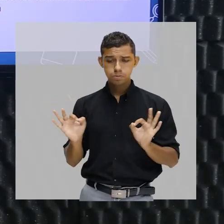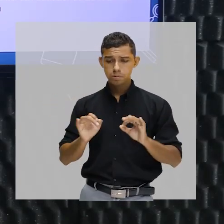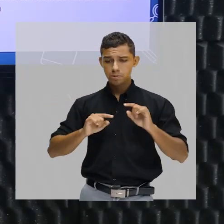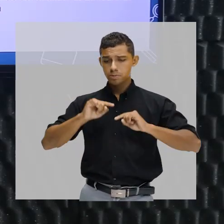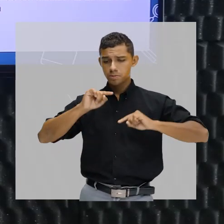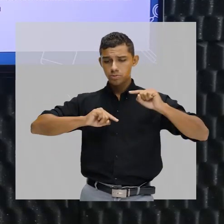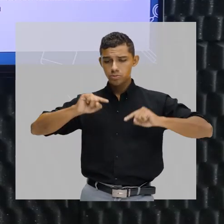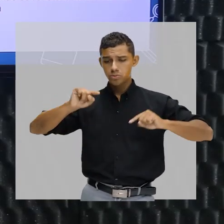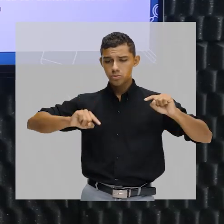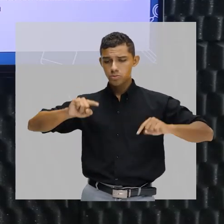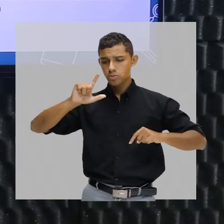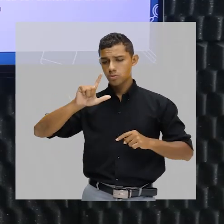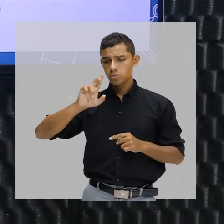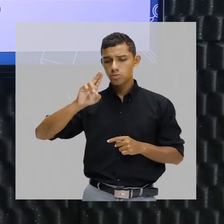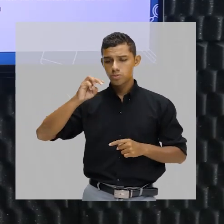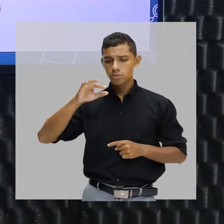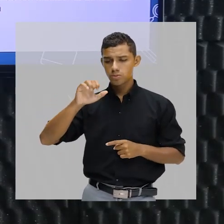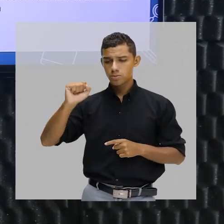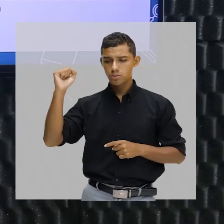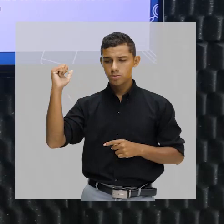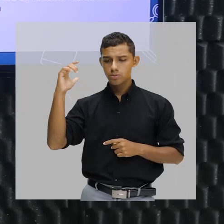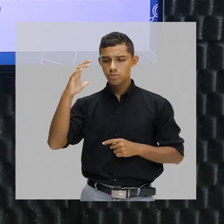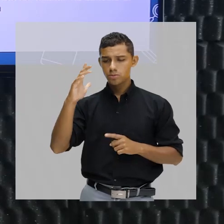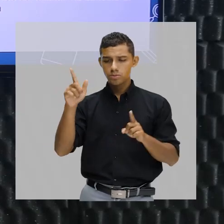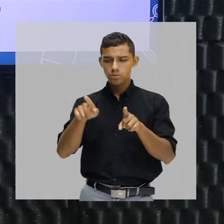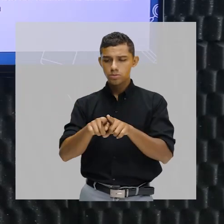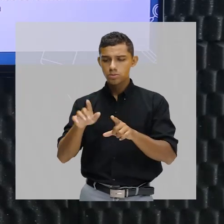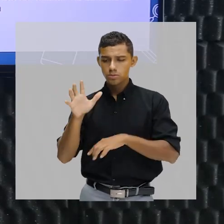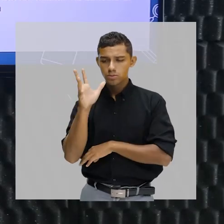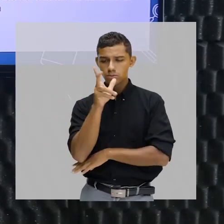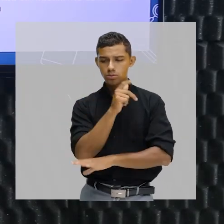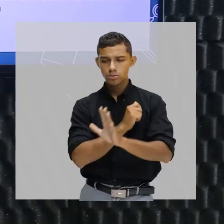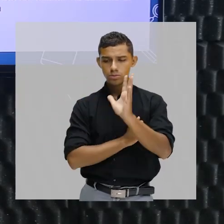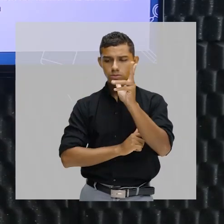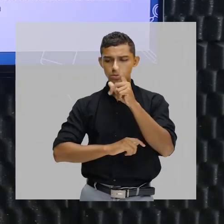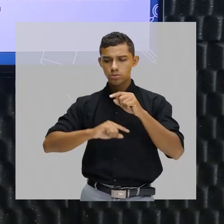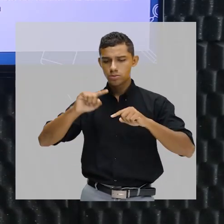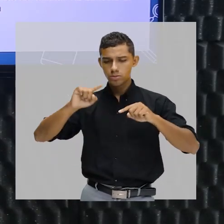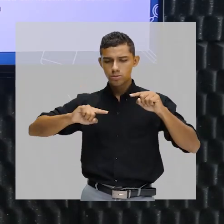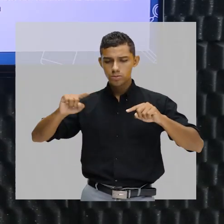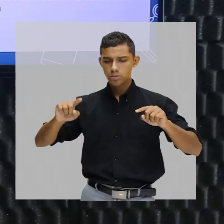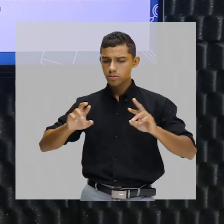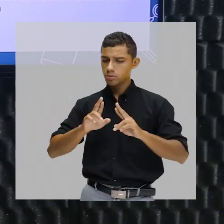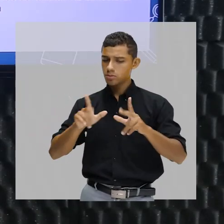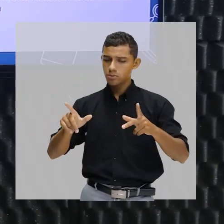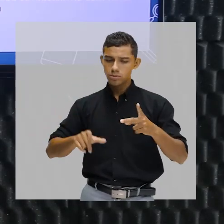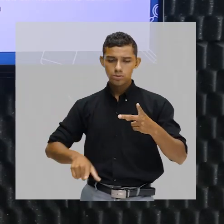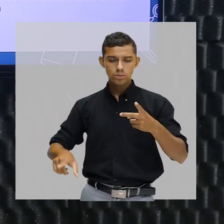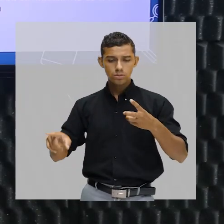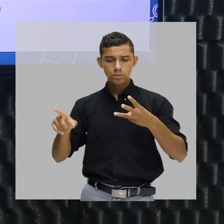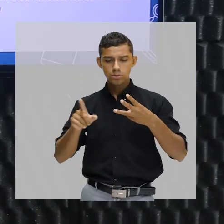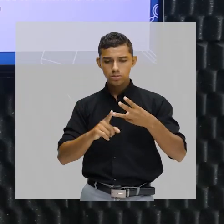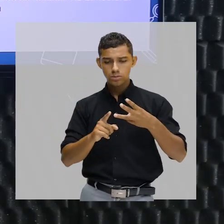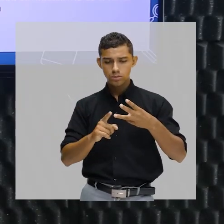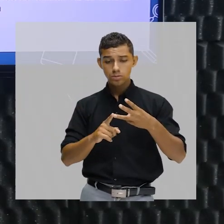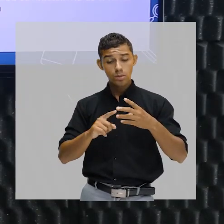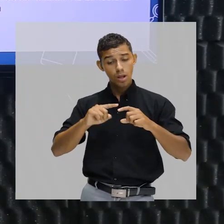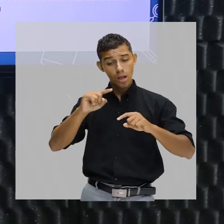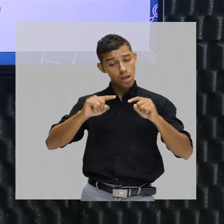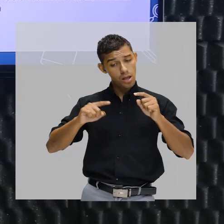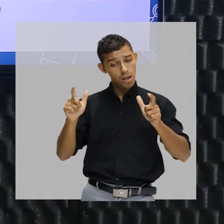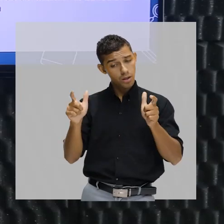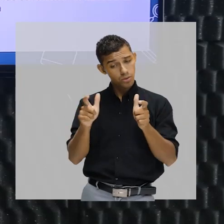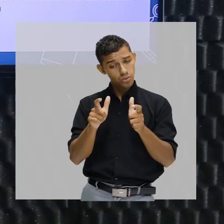pelas ondas luminosas, devido à natureza ondulatória diferente. Dado. 3. As